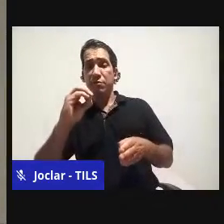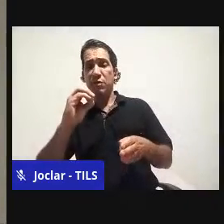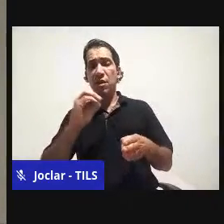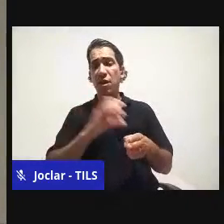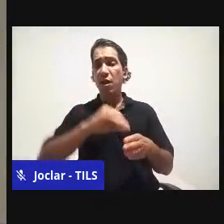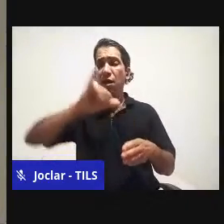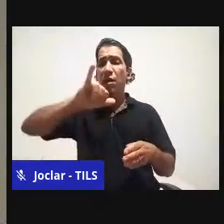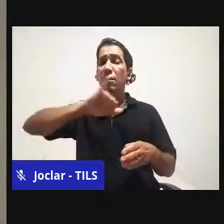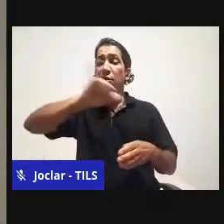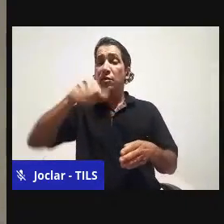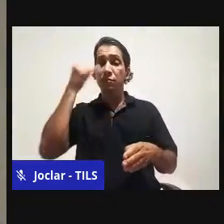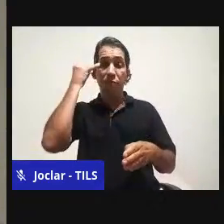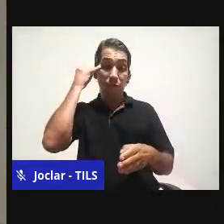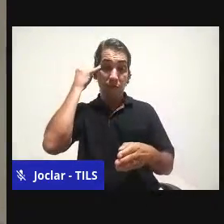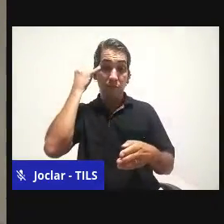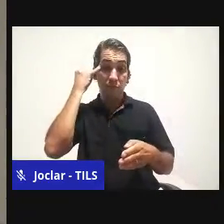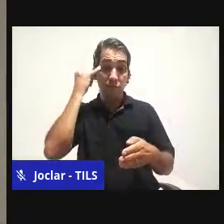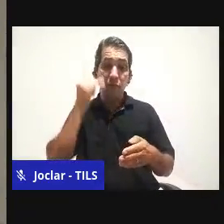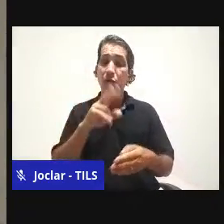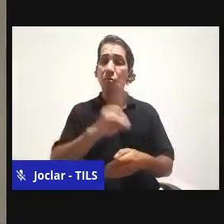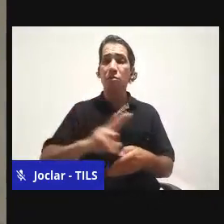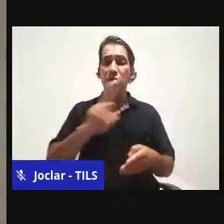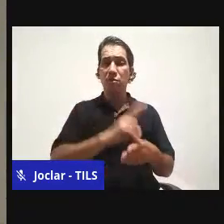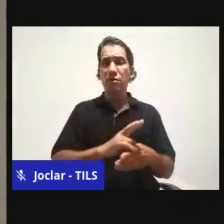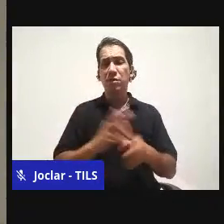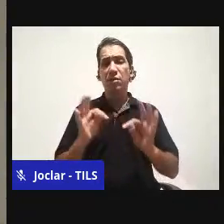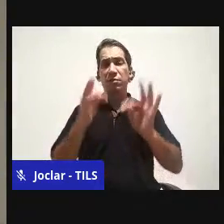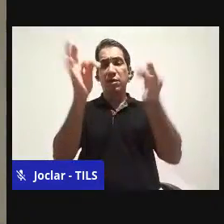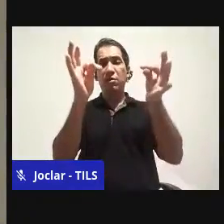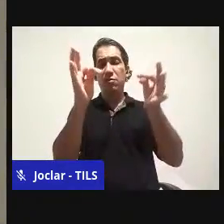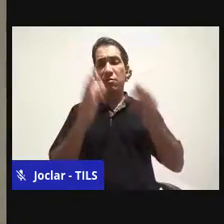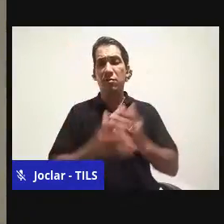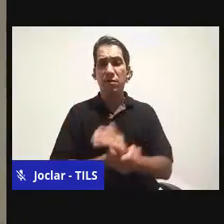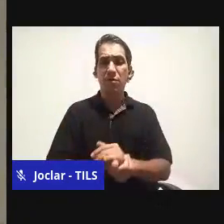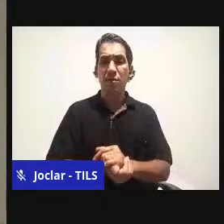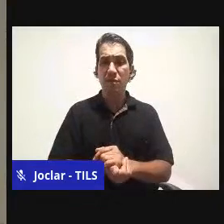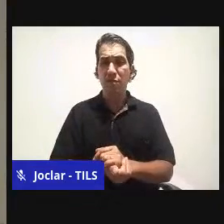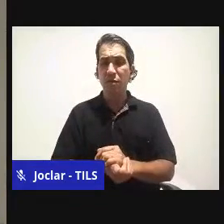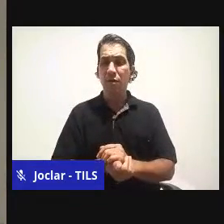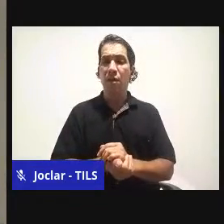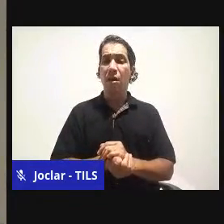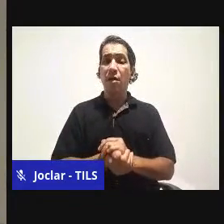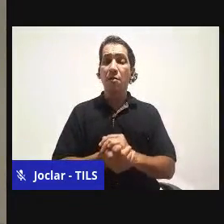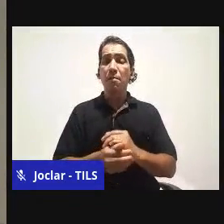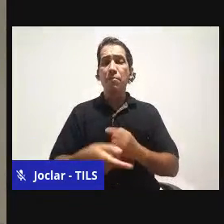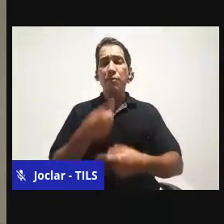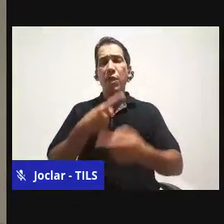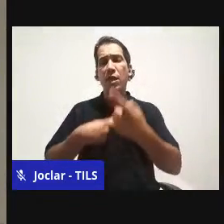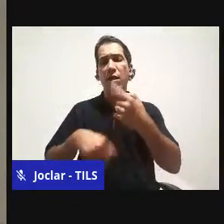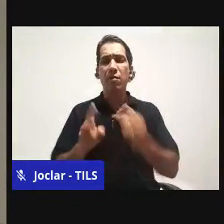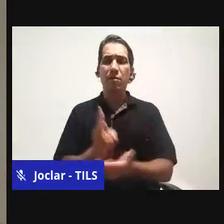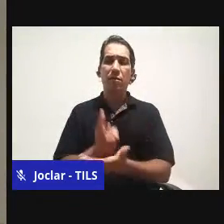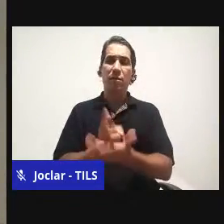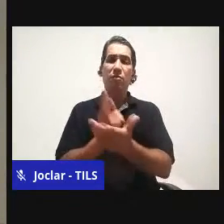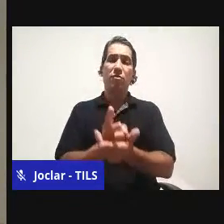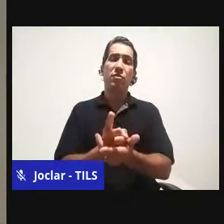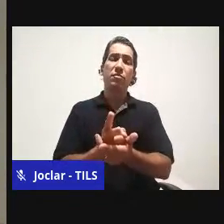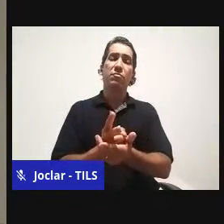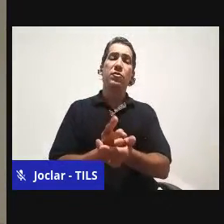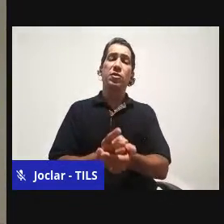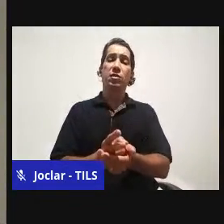que nós trouxemos para o Brasil, aquilo que era melhoria contínua com a transformação digital vai se transformar